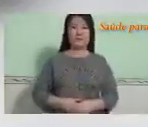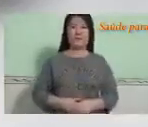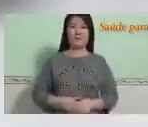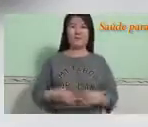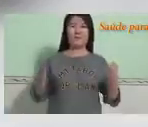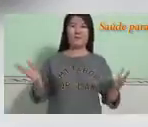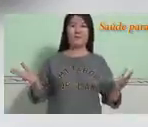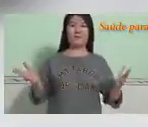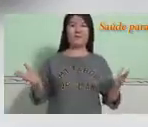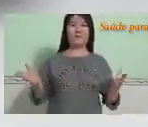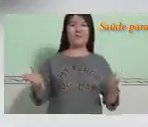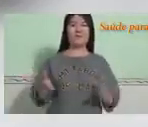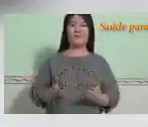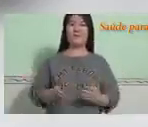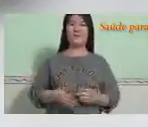homens.